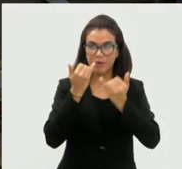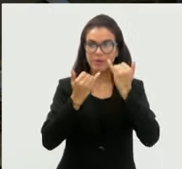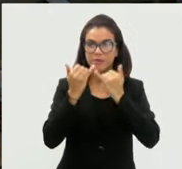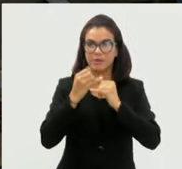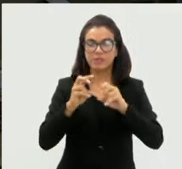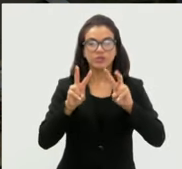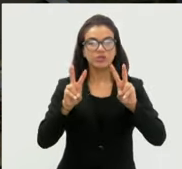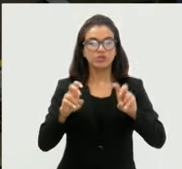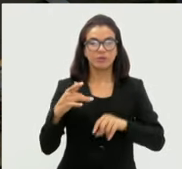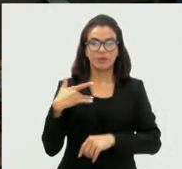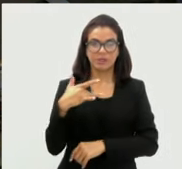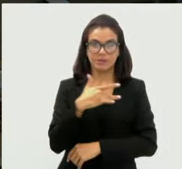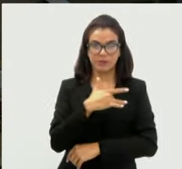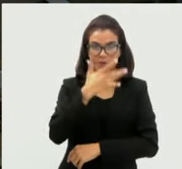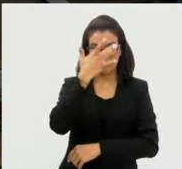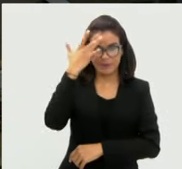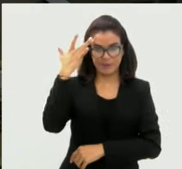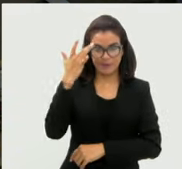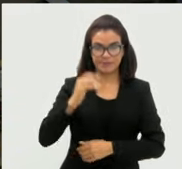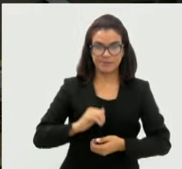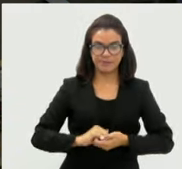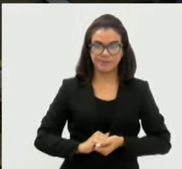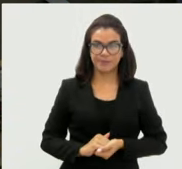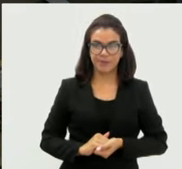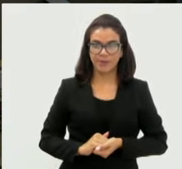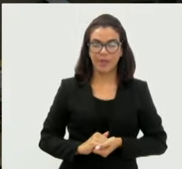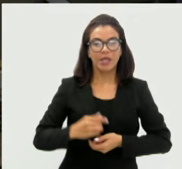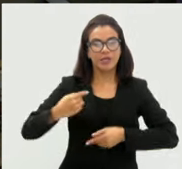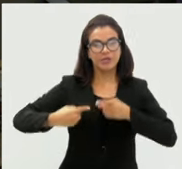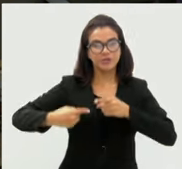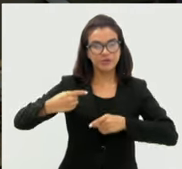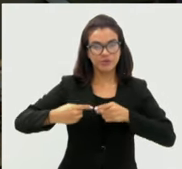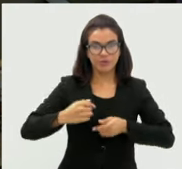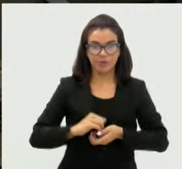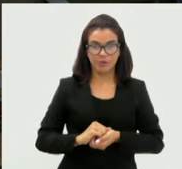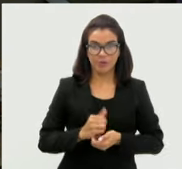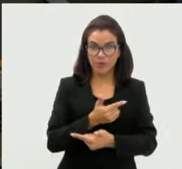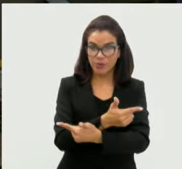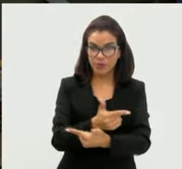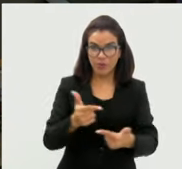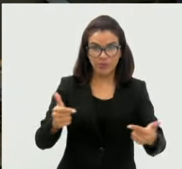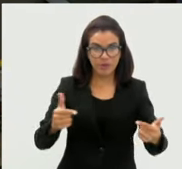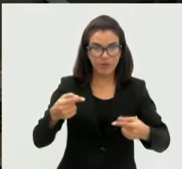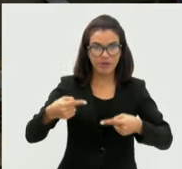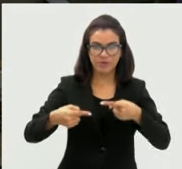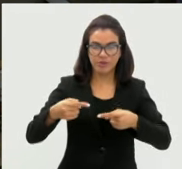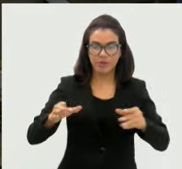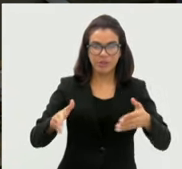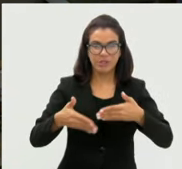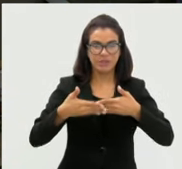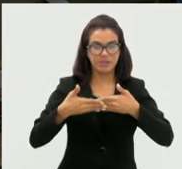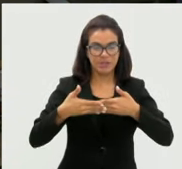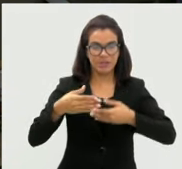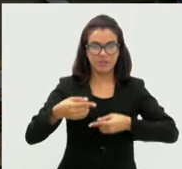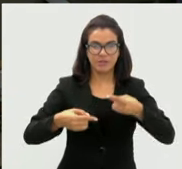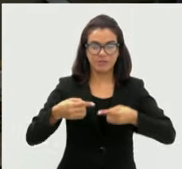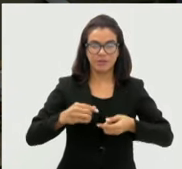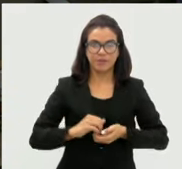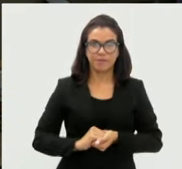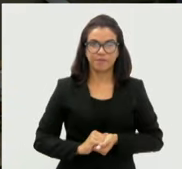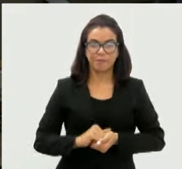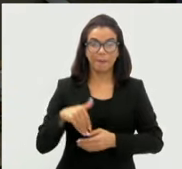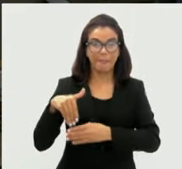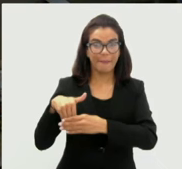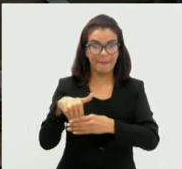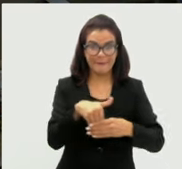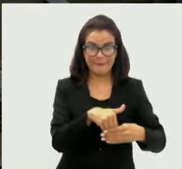sobre a saúde do portador. Em discussão, não havendo quem queira discutir, encerrada a discussão. Em